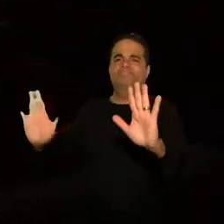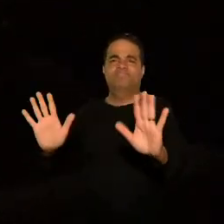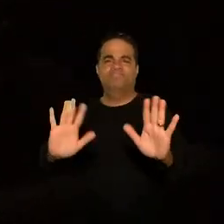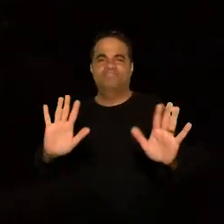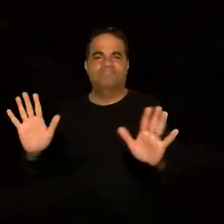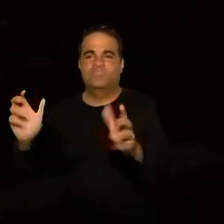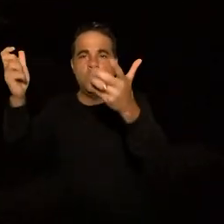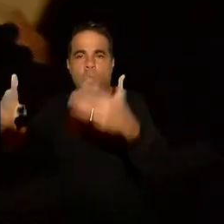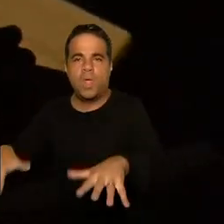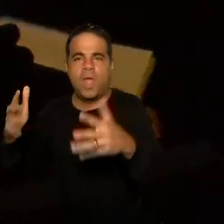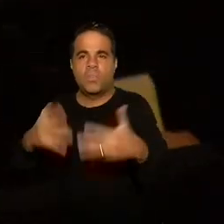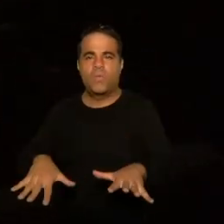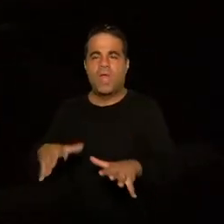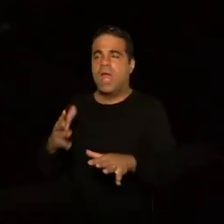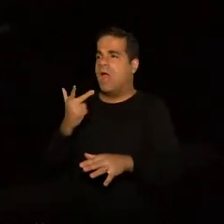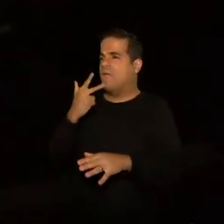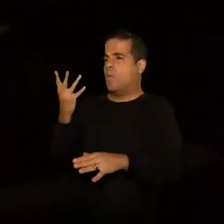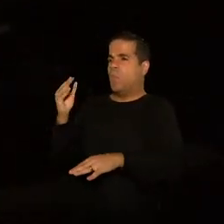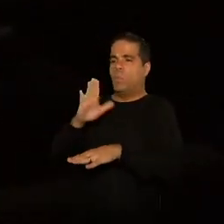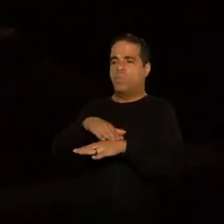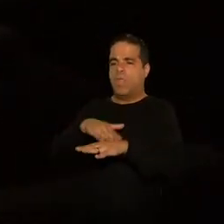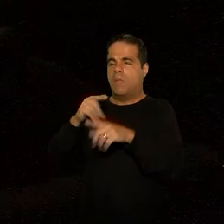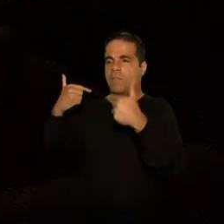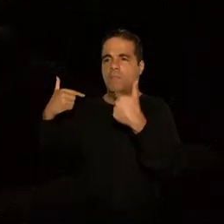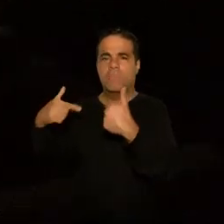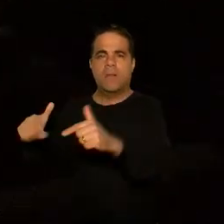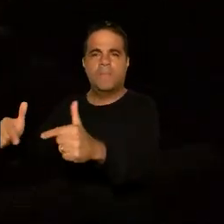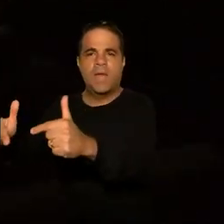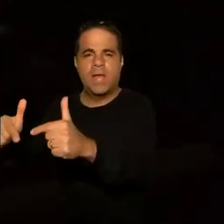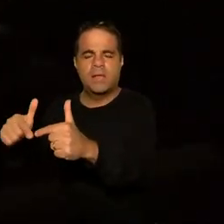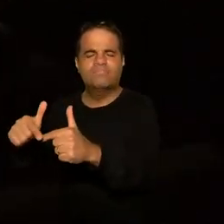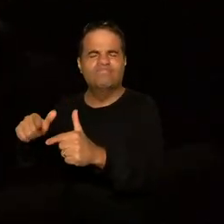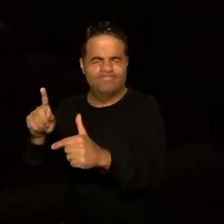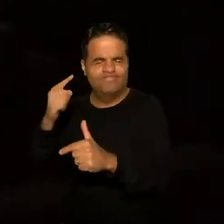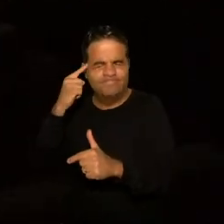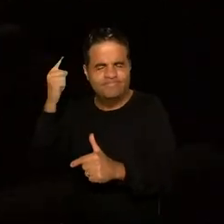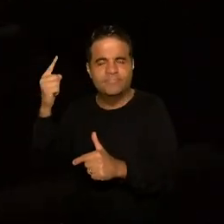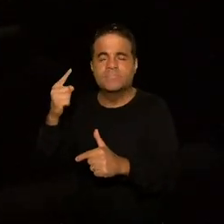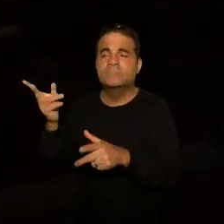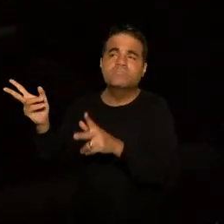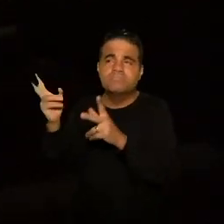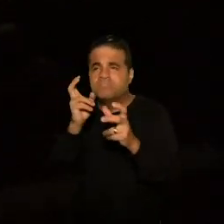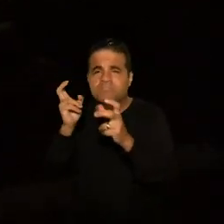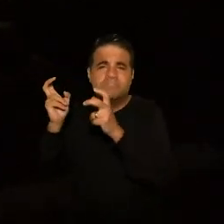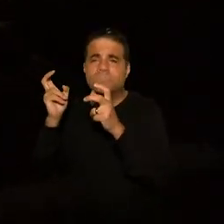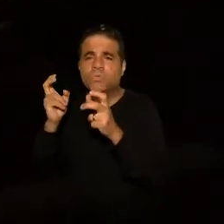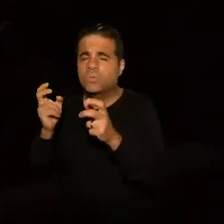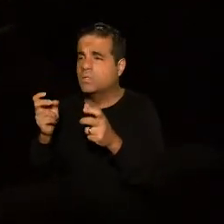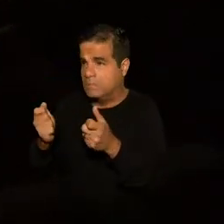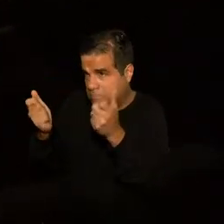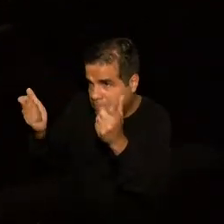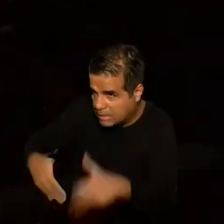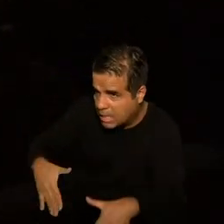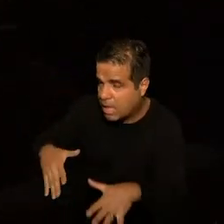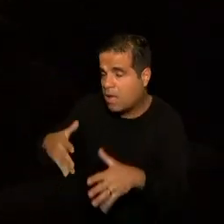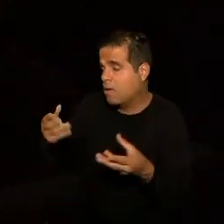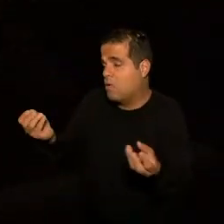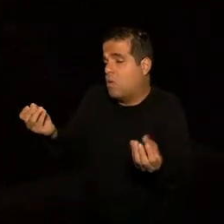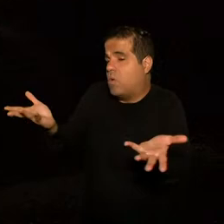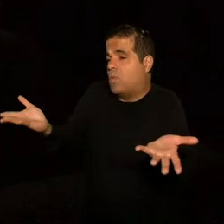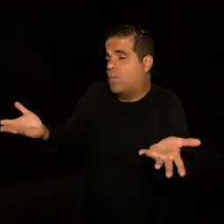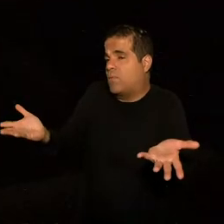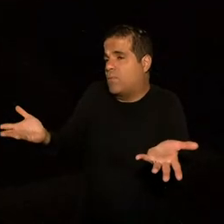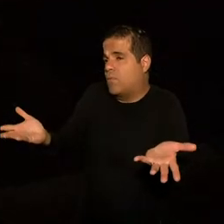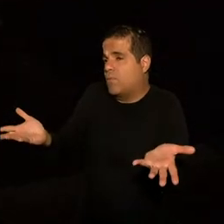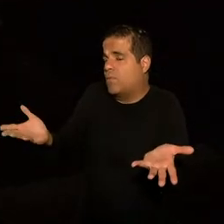é muito tempo de batalha então um pouco a respeito disso assim se vocês puderem passar por isso